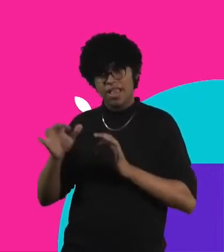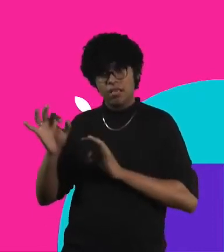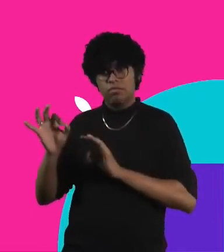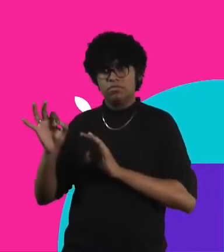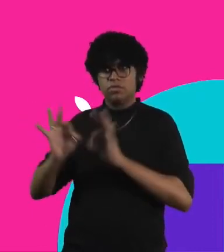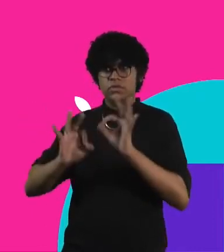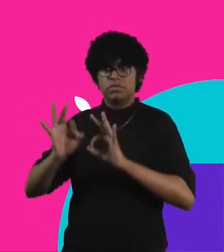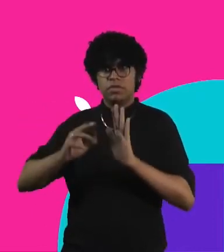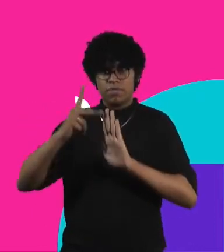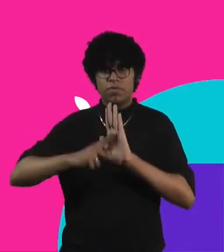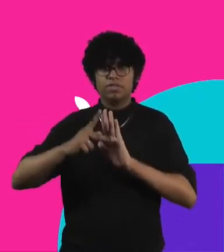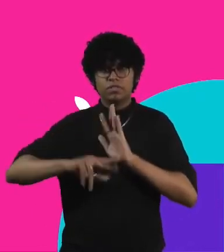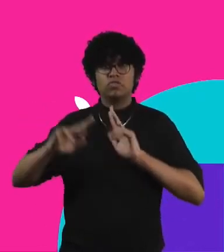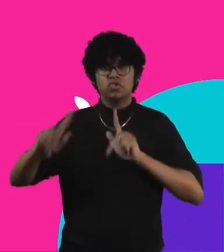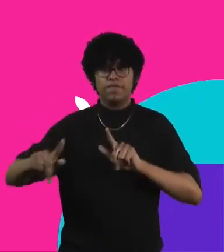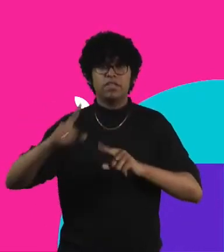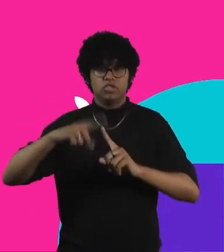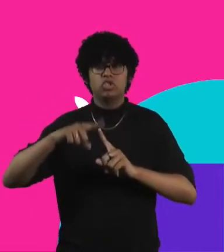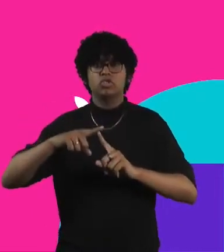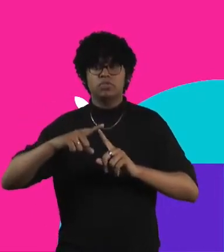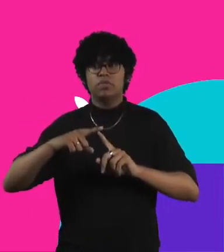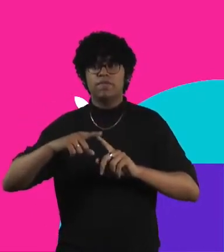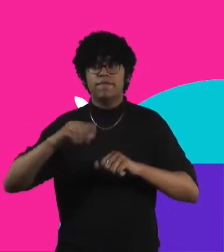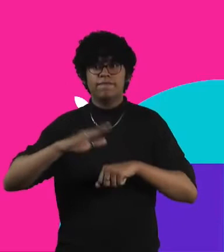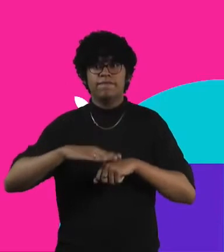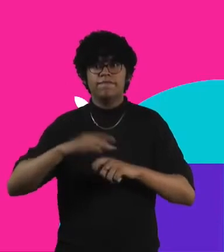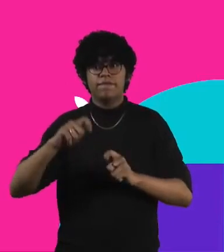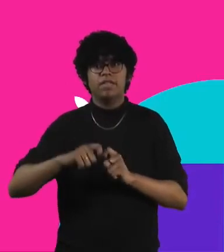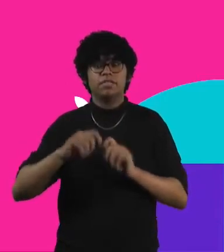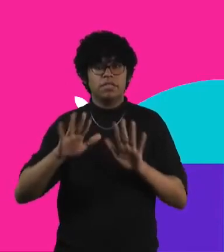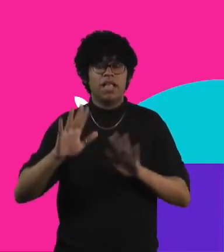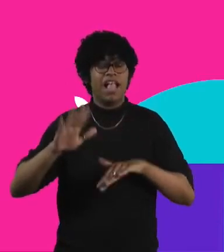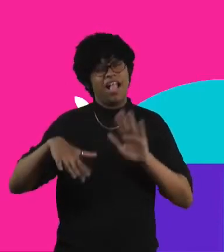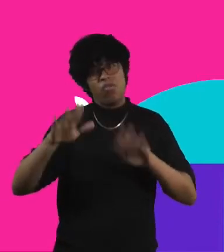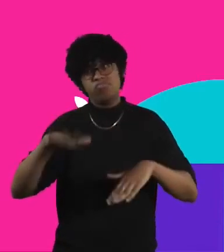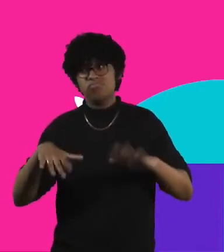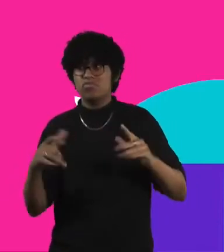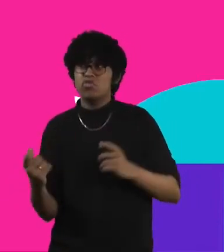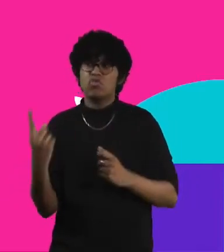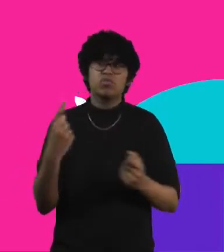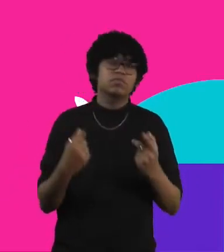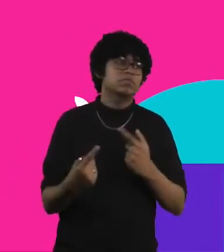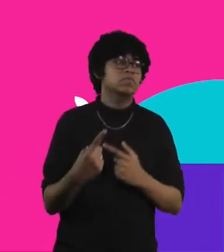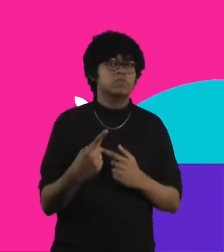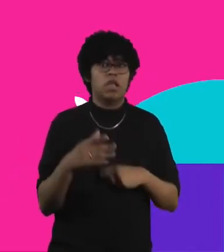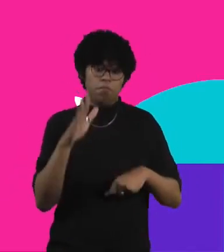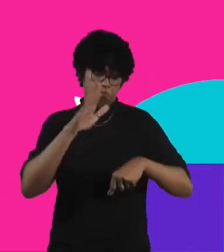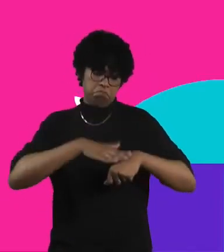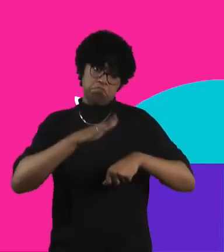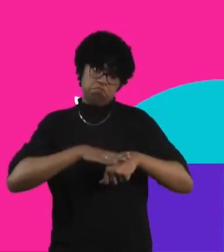que têm diferentes tipos de execução. Alguns deles nós executamos por conta